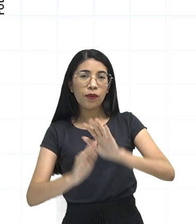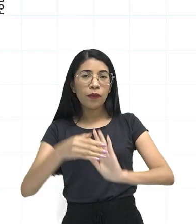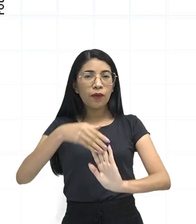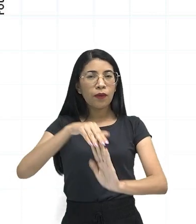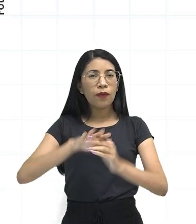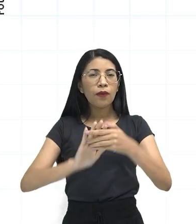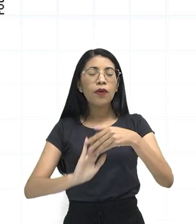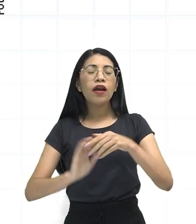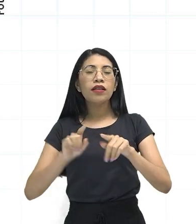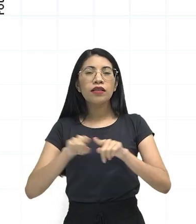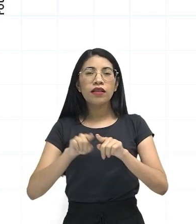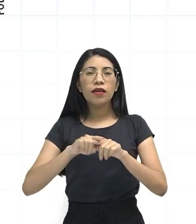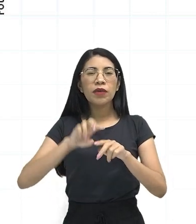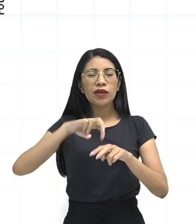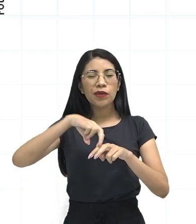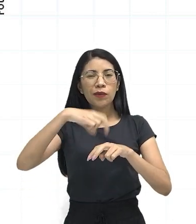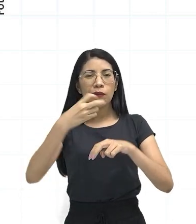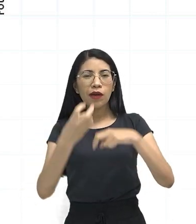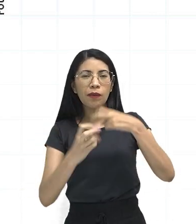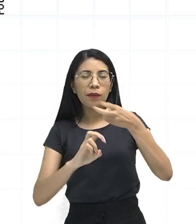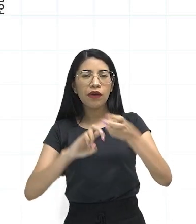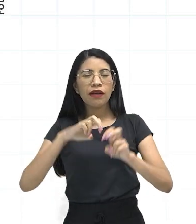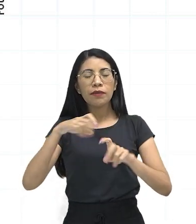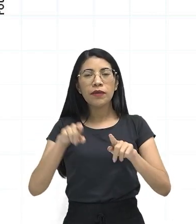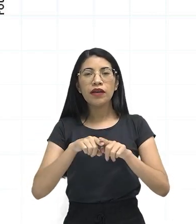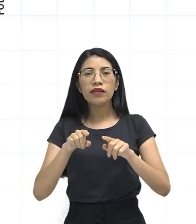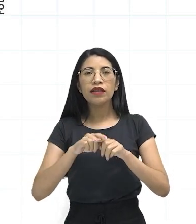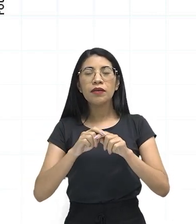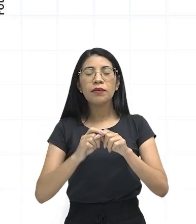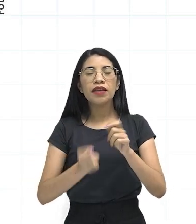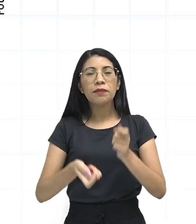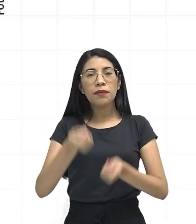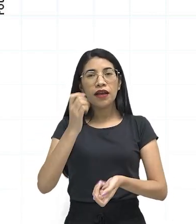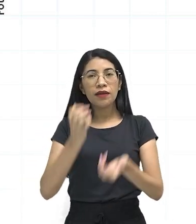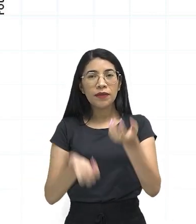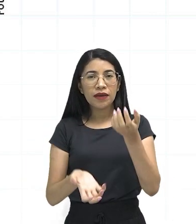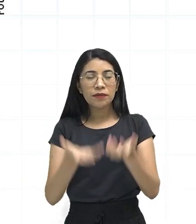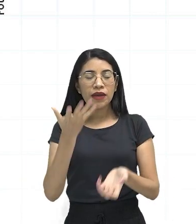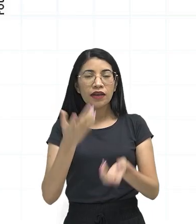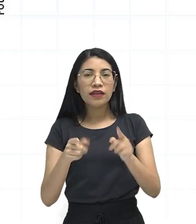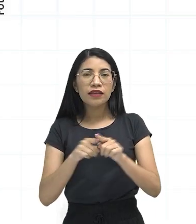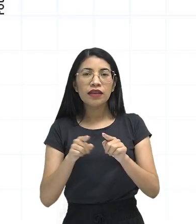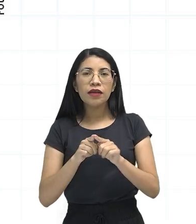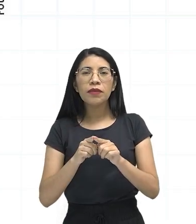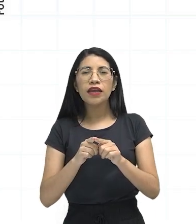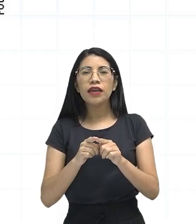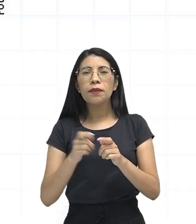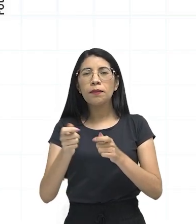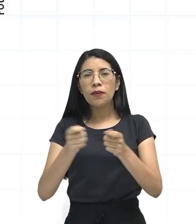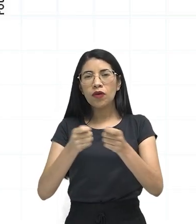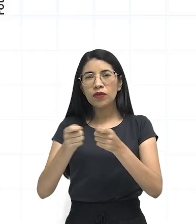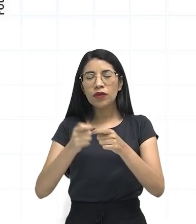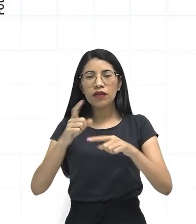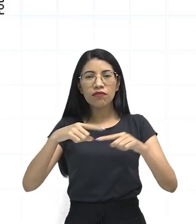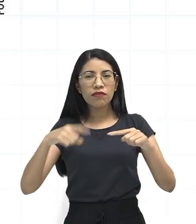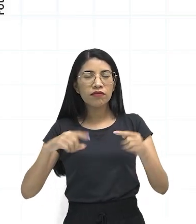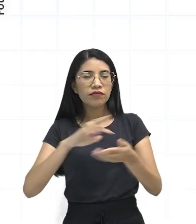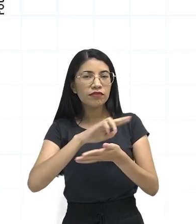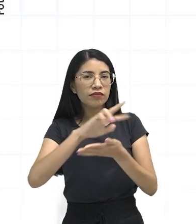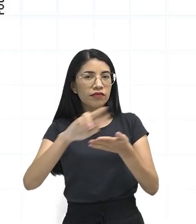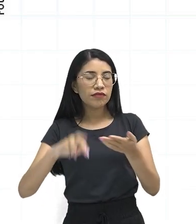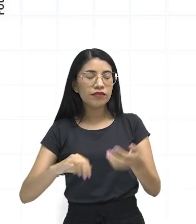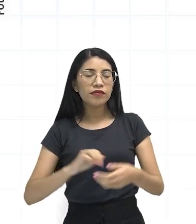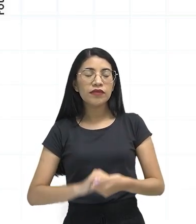contorcionismo, acrobacias, malabarismos e manipulação de objetos.